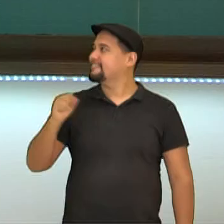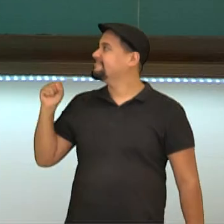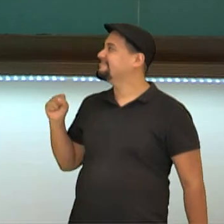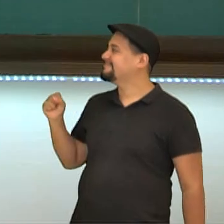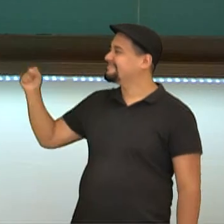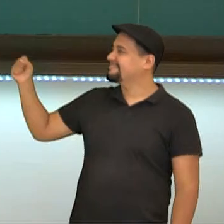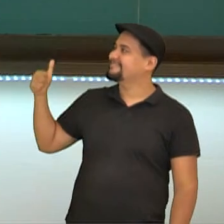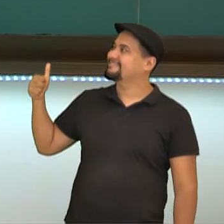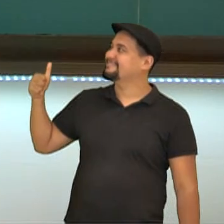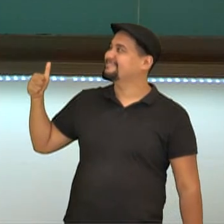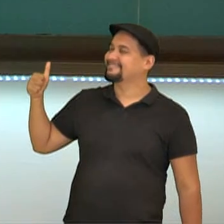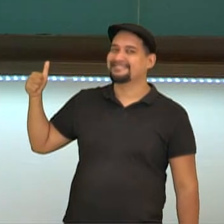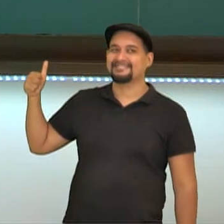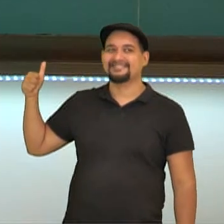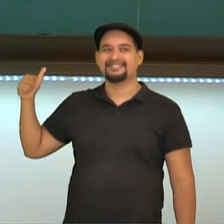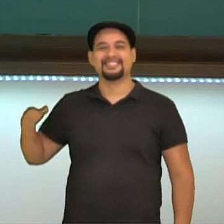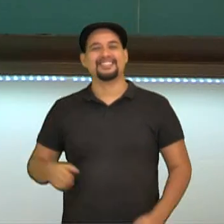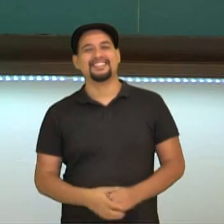tá?